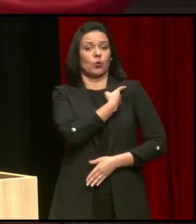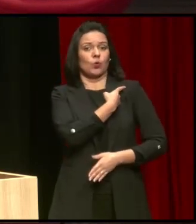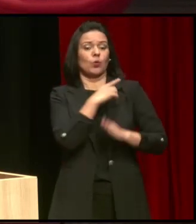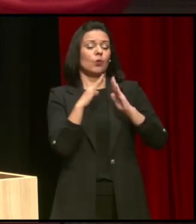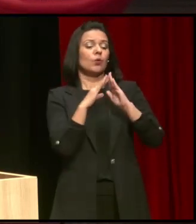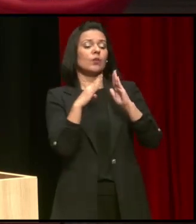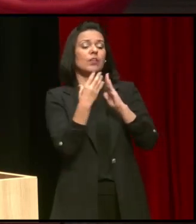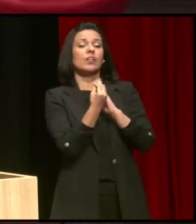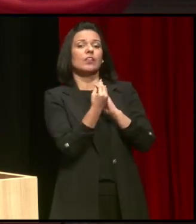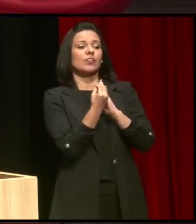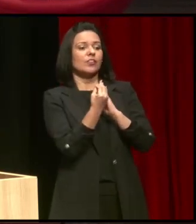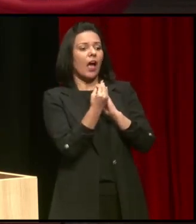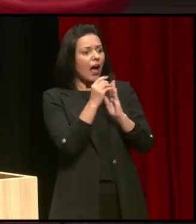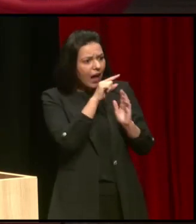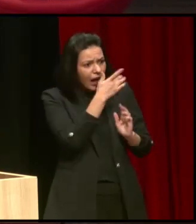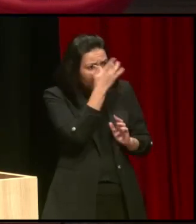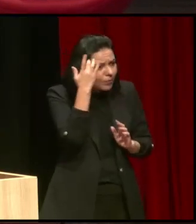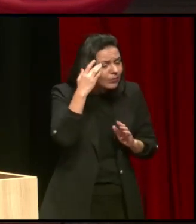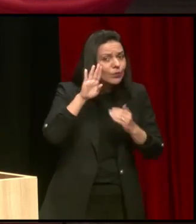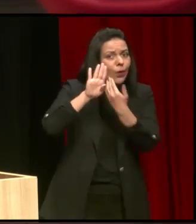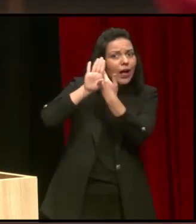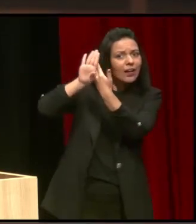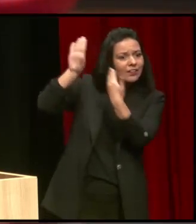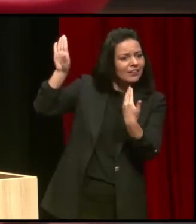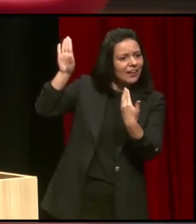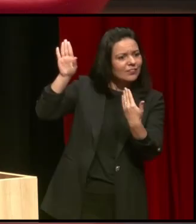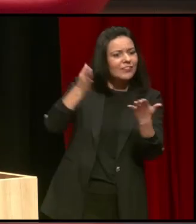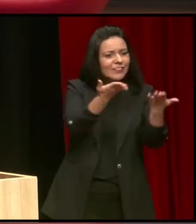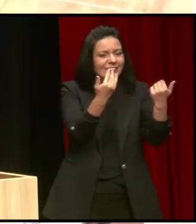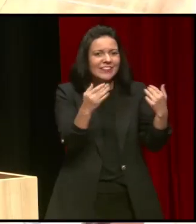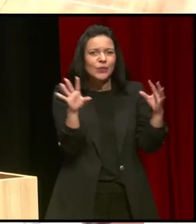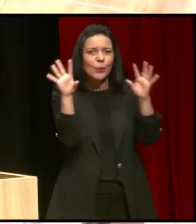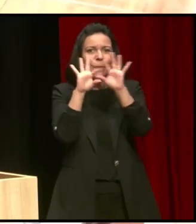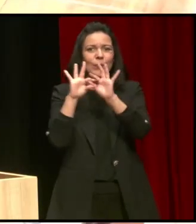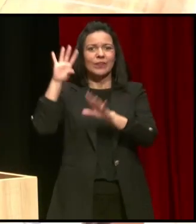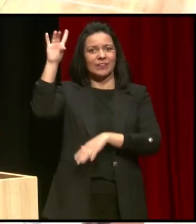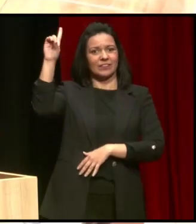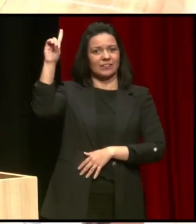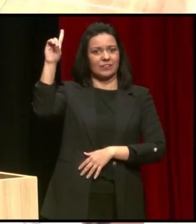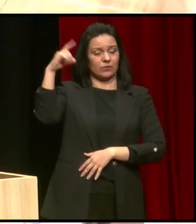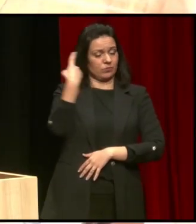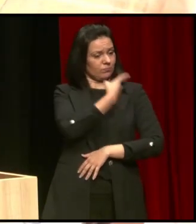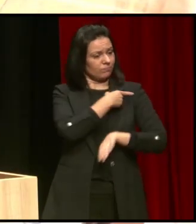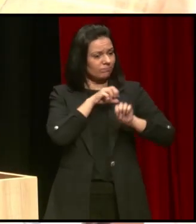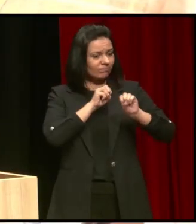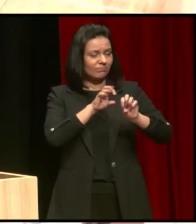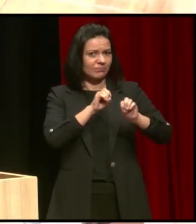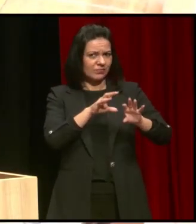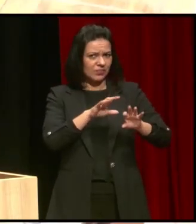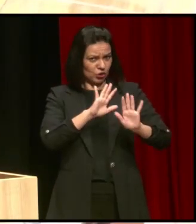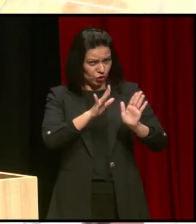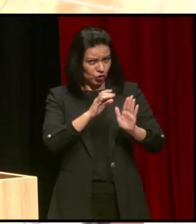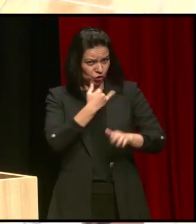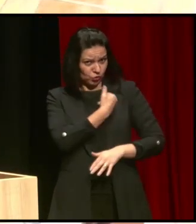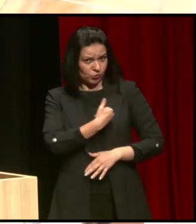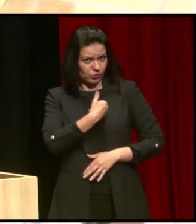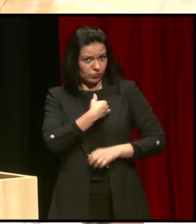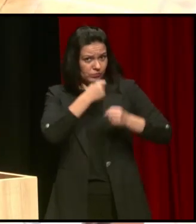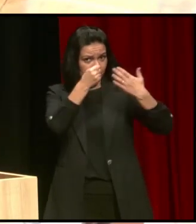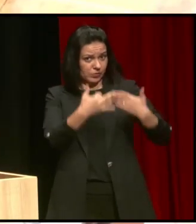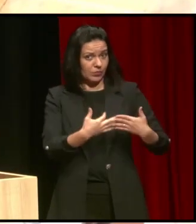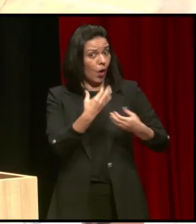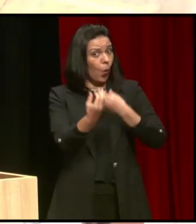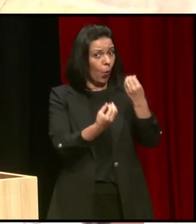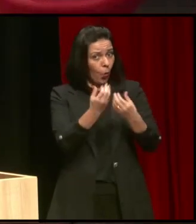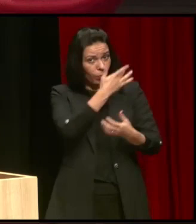Deus. Agora, João está falando que tipo de pessoa que tem que vir aqui? Não. Ele está dizendo qual é o